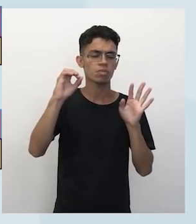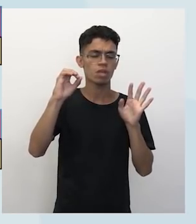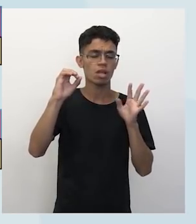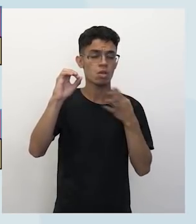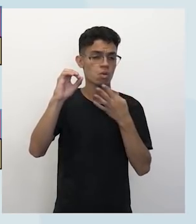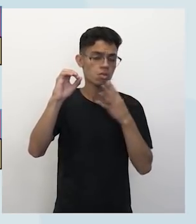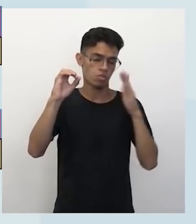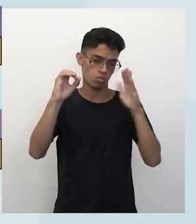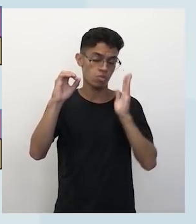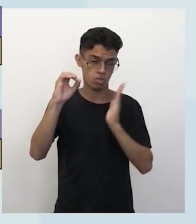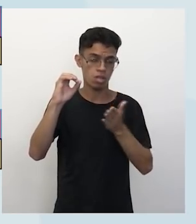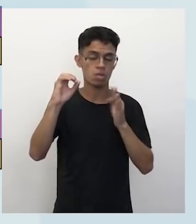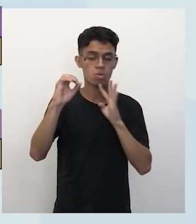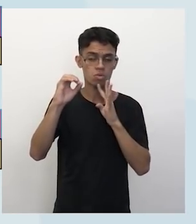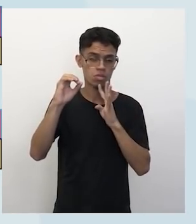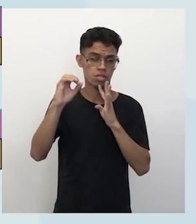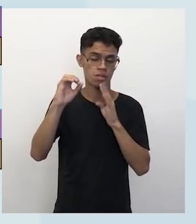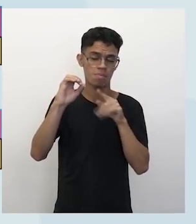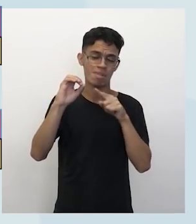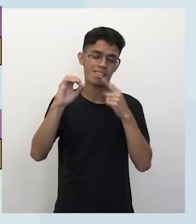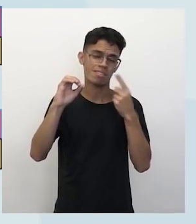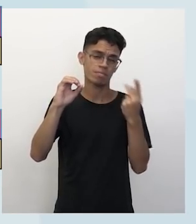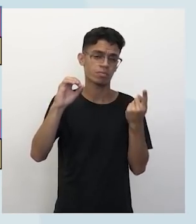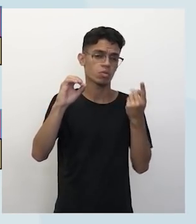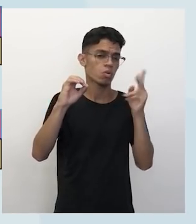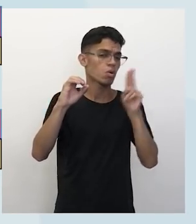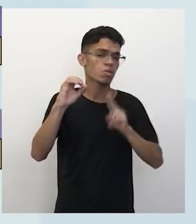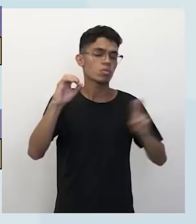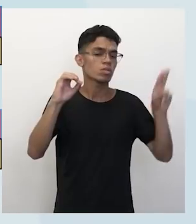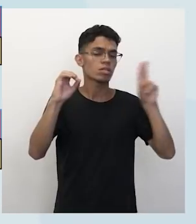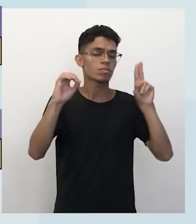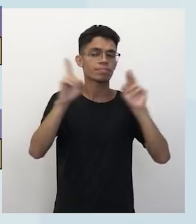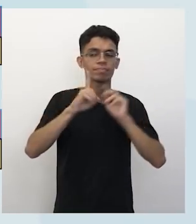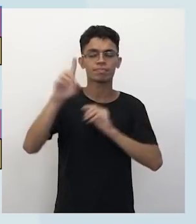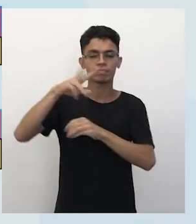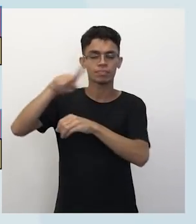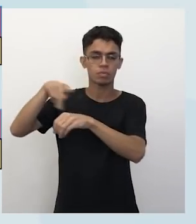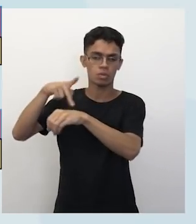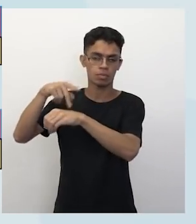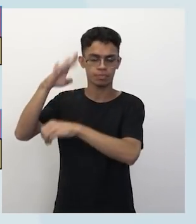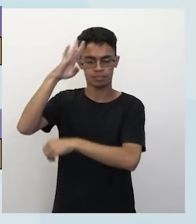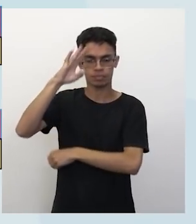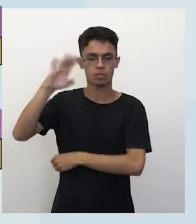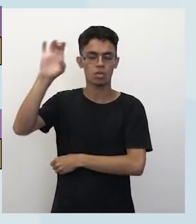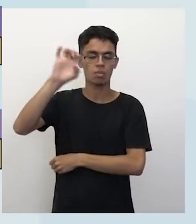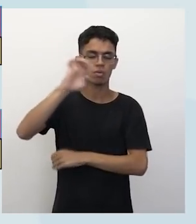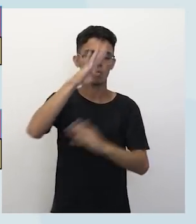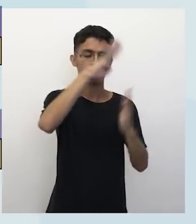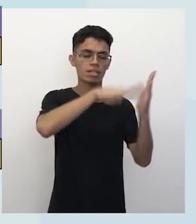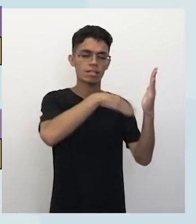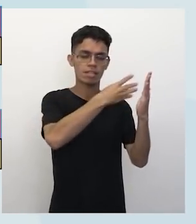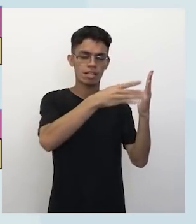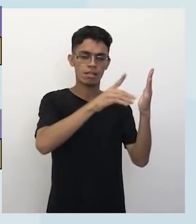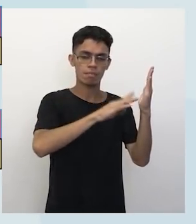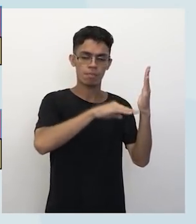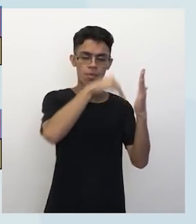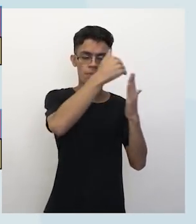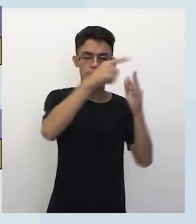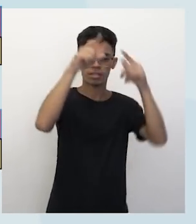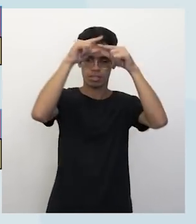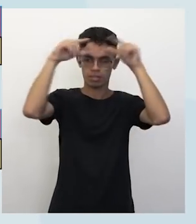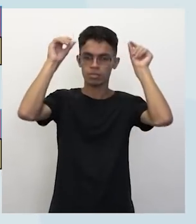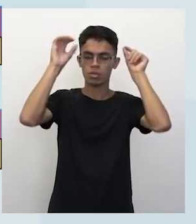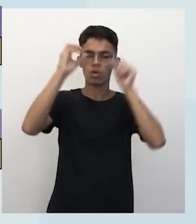conhecia o número zero, mas ele não era tão utilizado. E como o calendário cristão, que nós chamamos de calendário gregoriano, ele